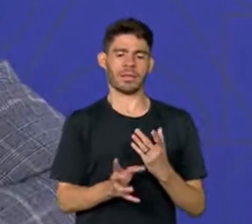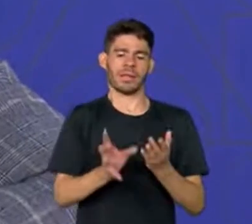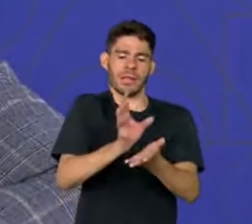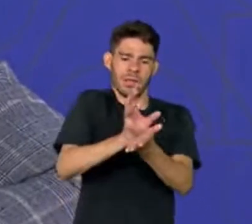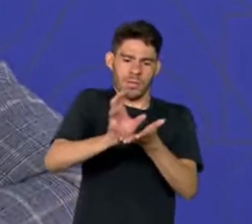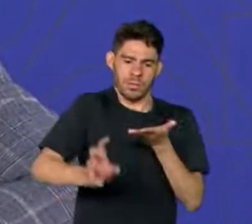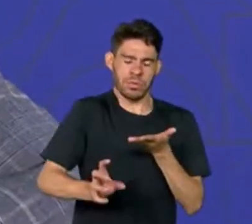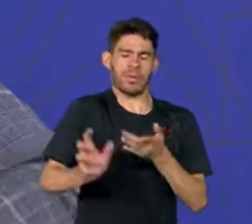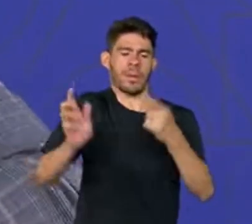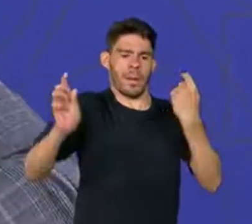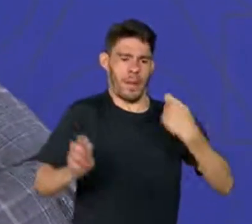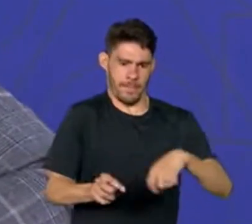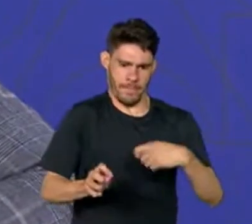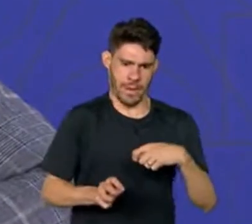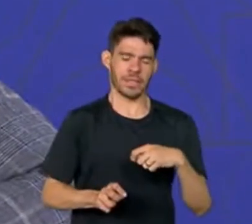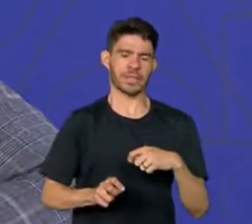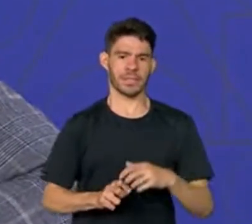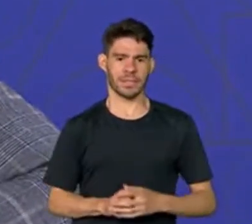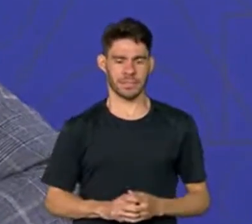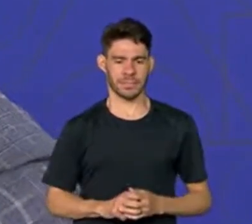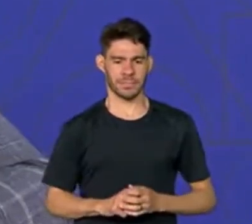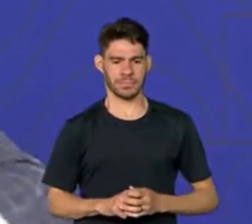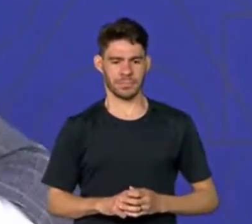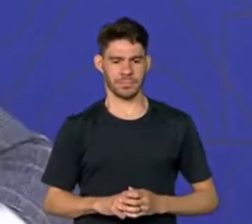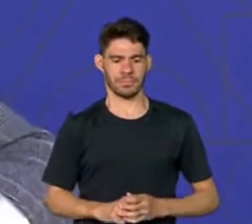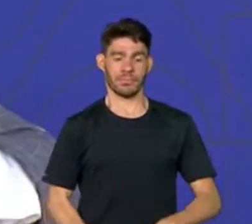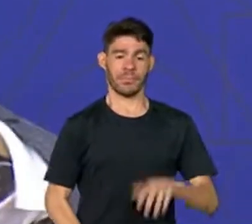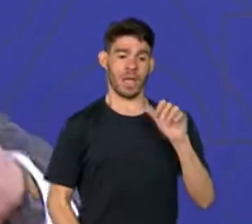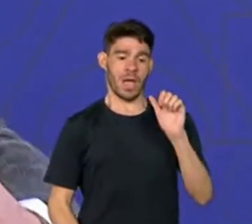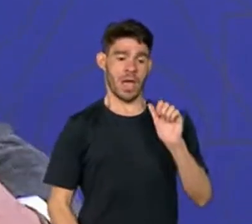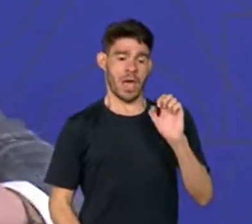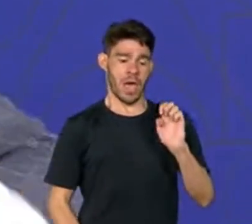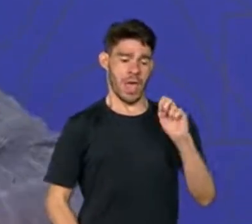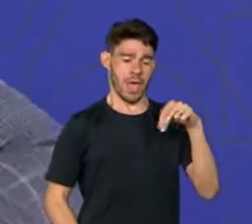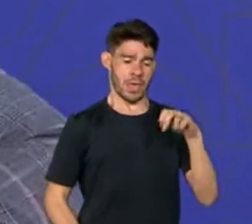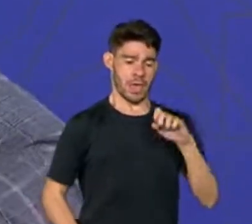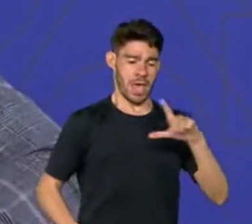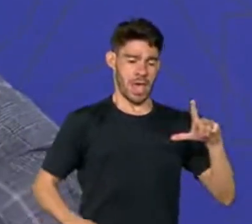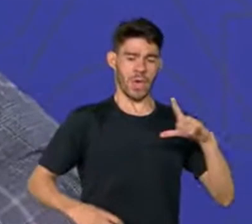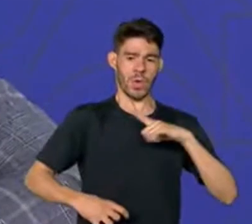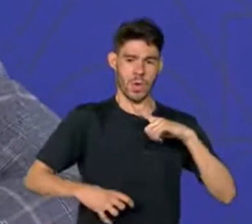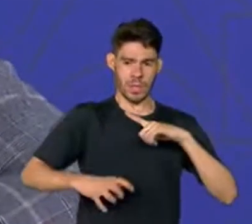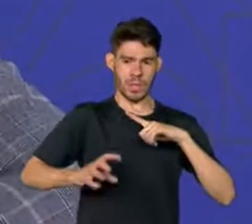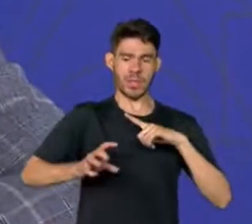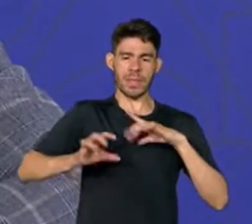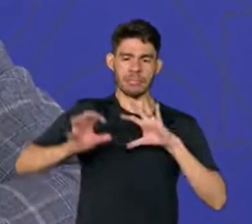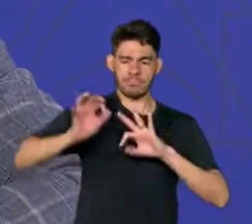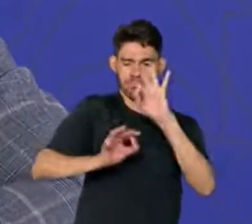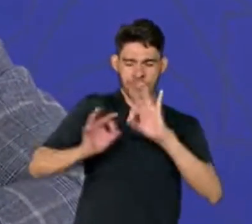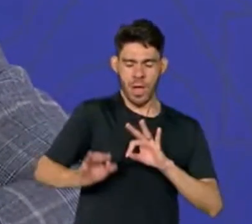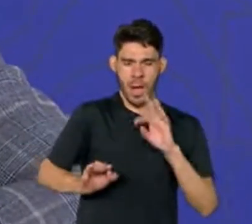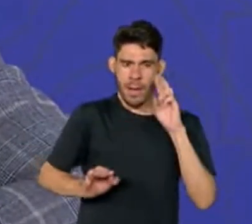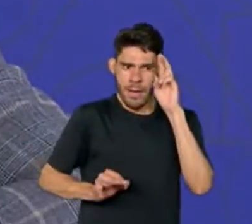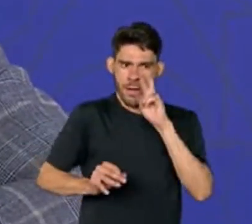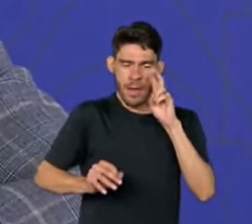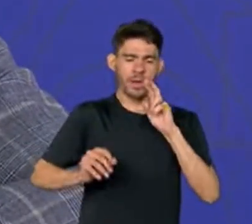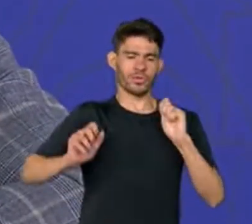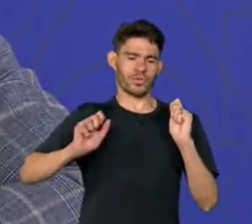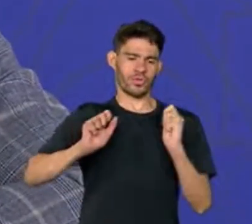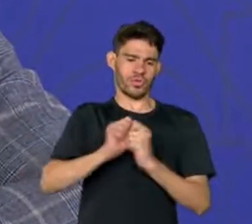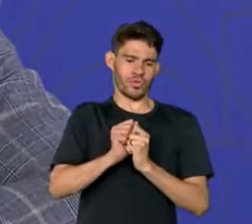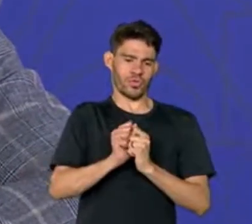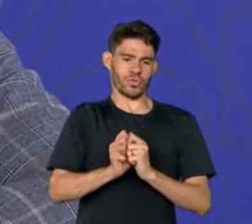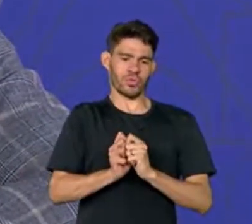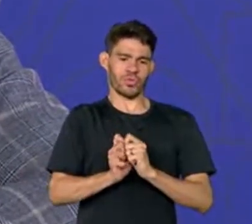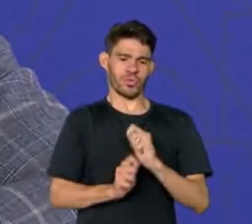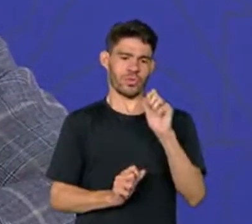investimentos necessários e a ANEEL se municie do seu poder fiscalizatório em conjunto com a Agência Reguladora do Estado de